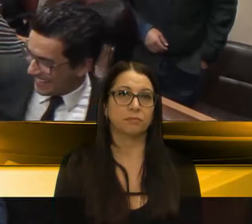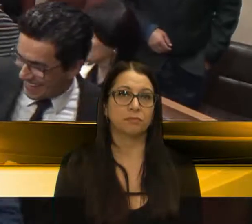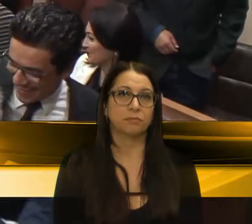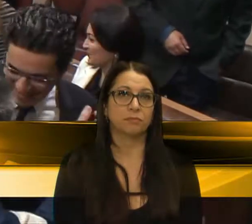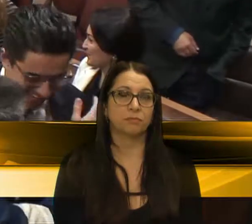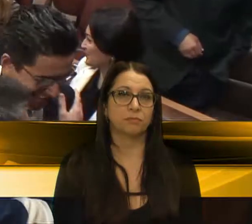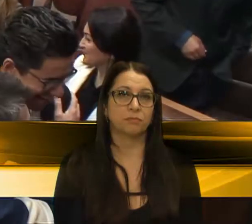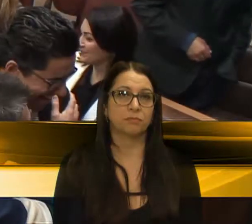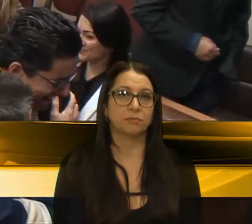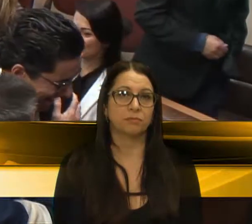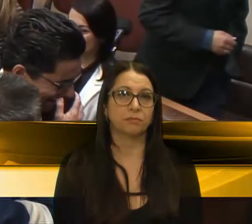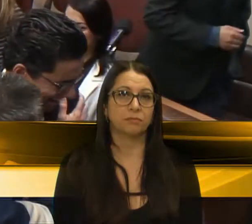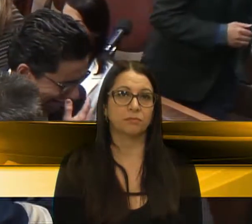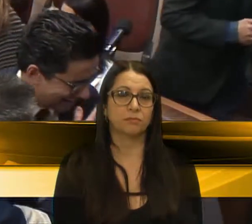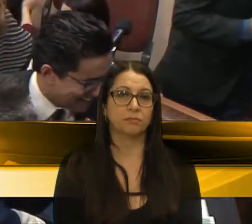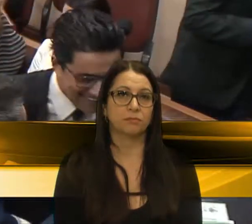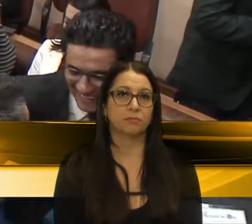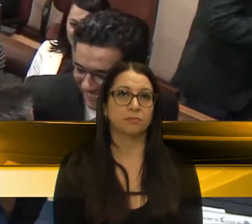Aqui é a coisa mais inútil que tem.